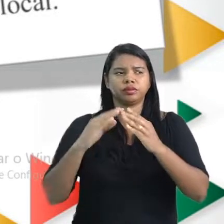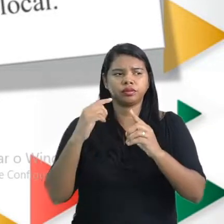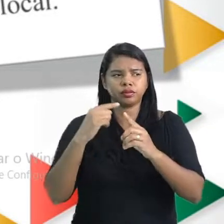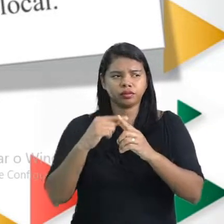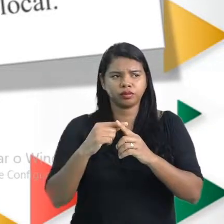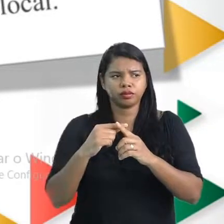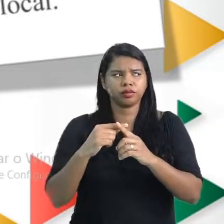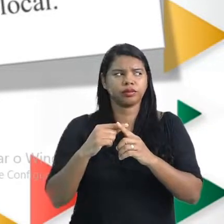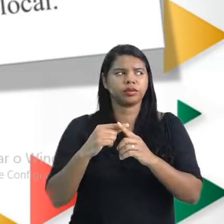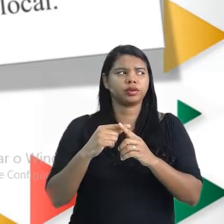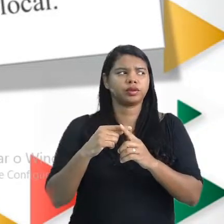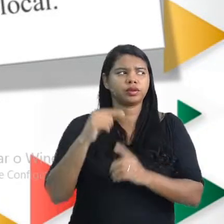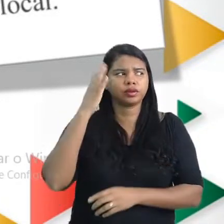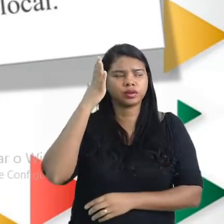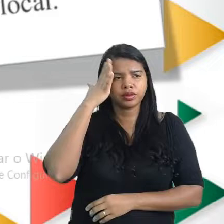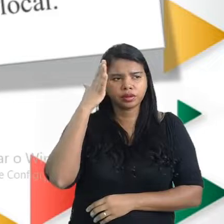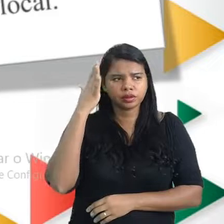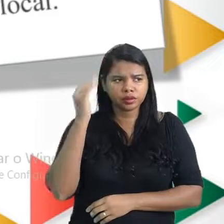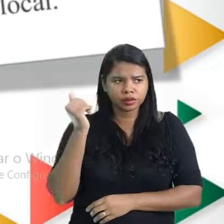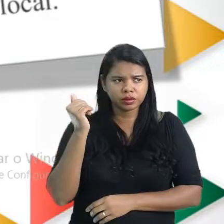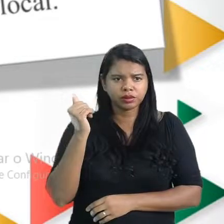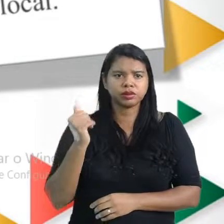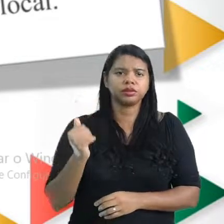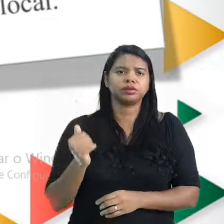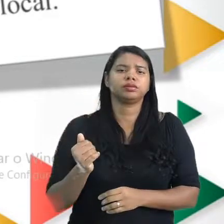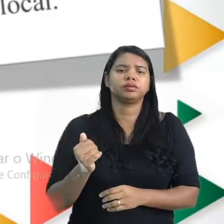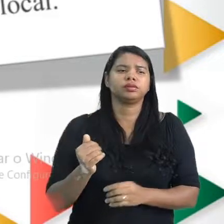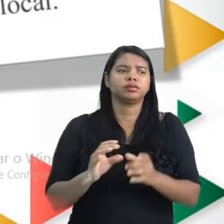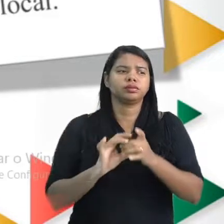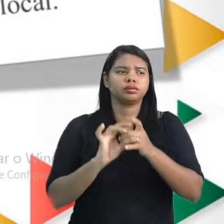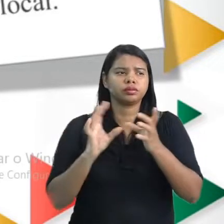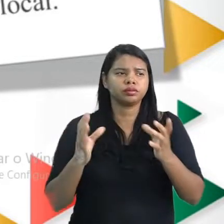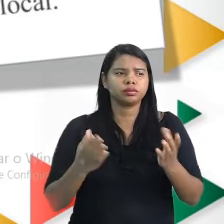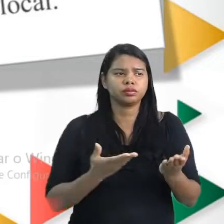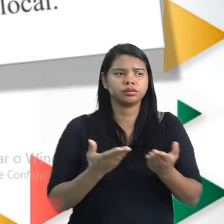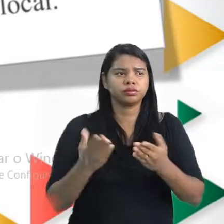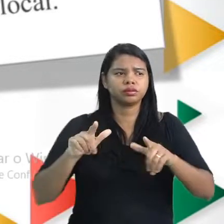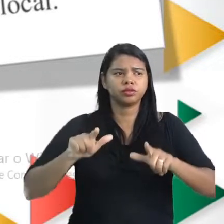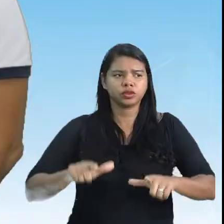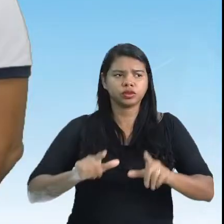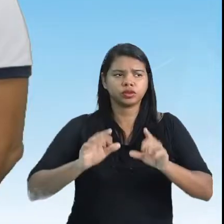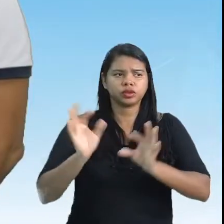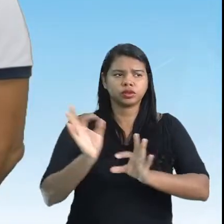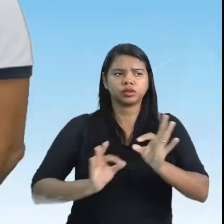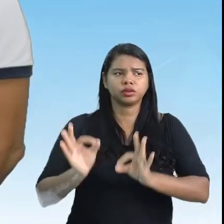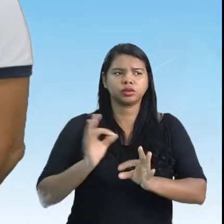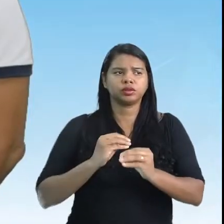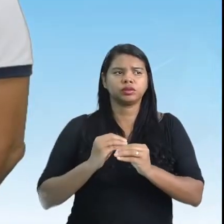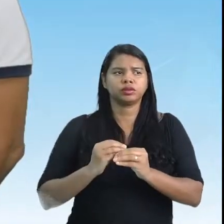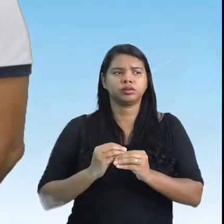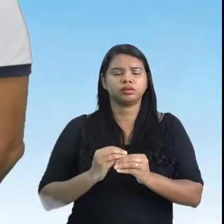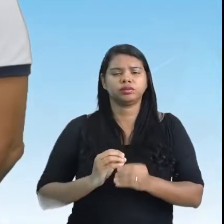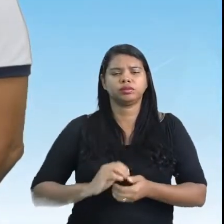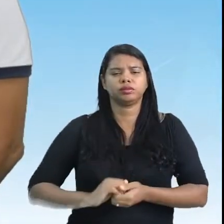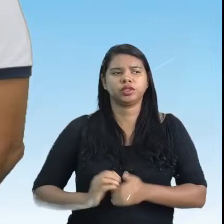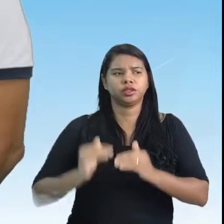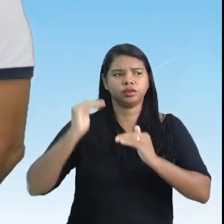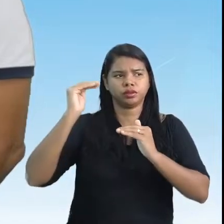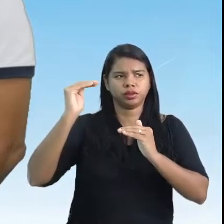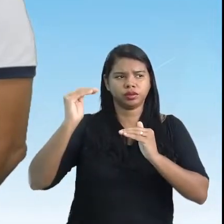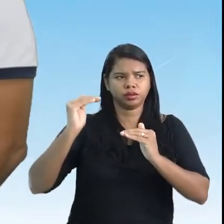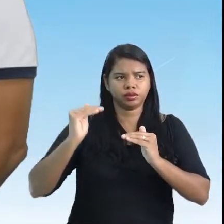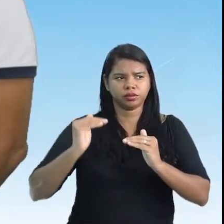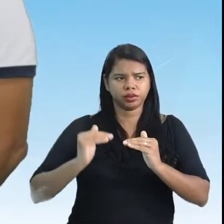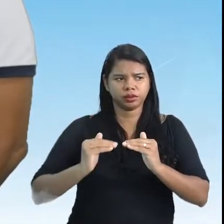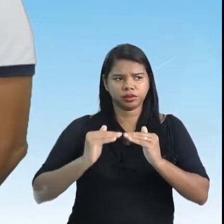coletivo, reconhece a autonomia da igreja local. Quer dizer, é do macro, do maior, para o menor, e reconhece, não é isso?